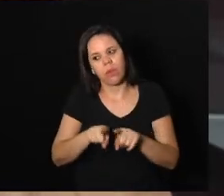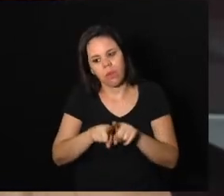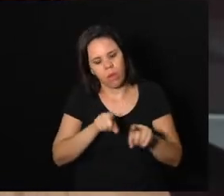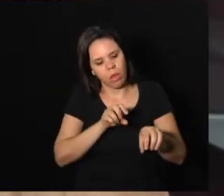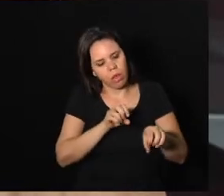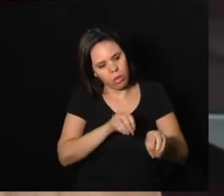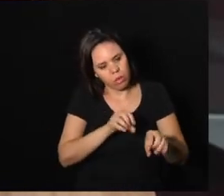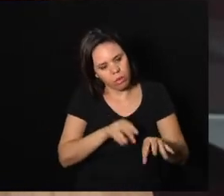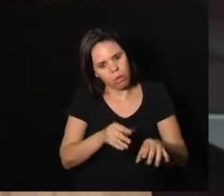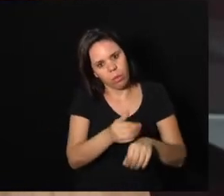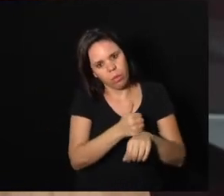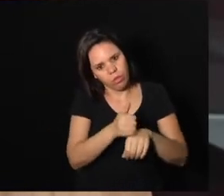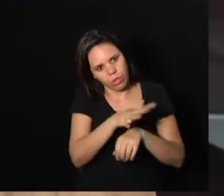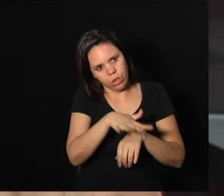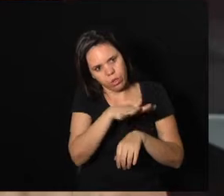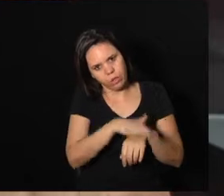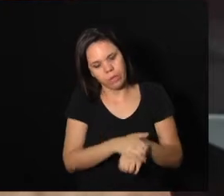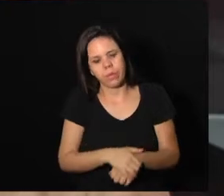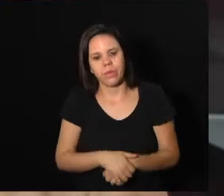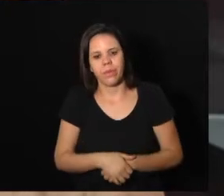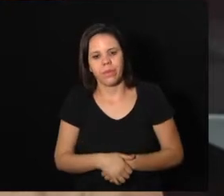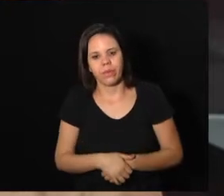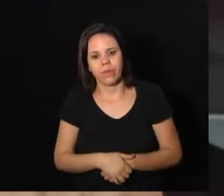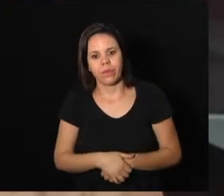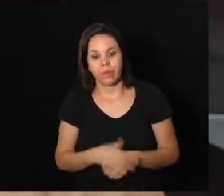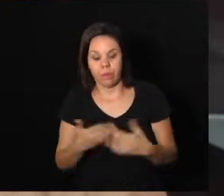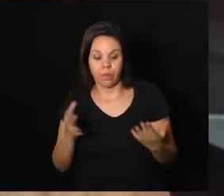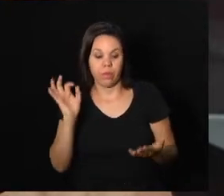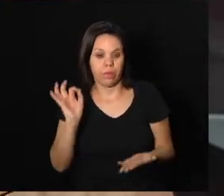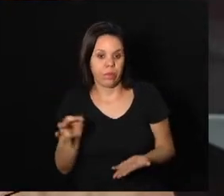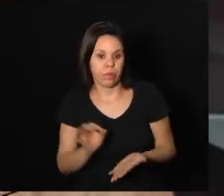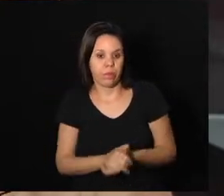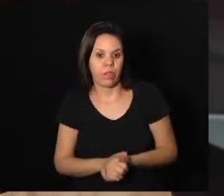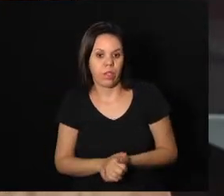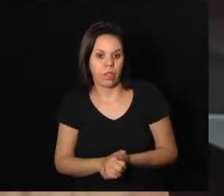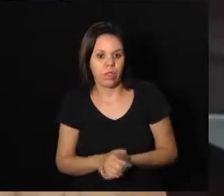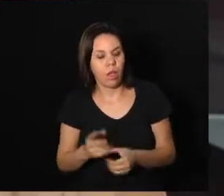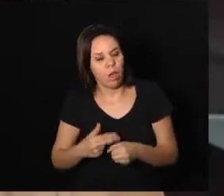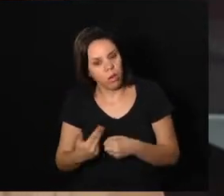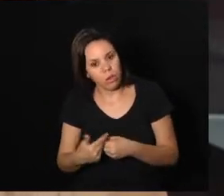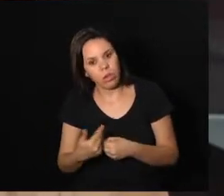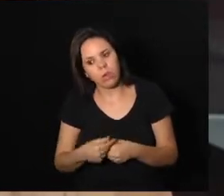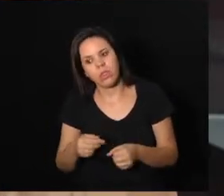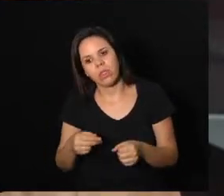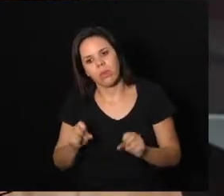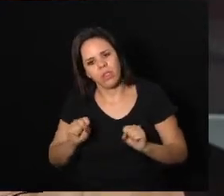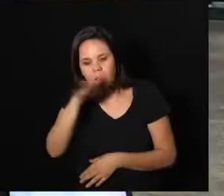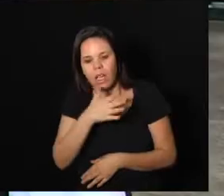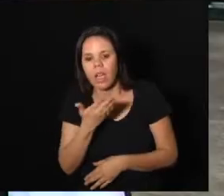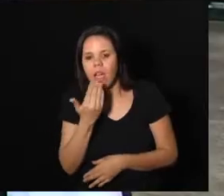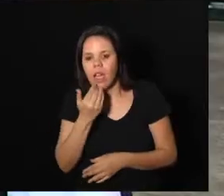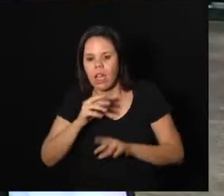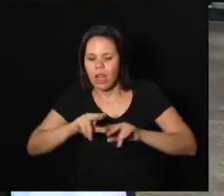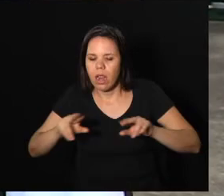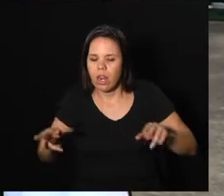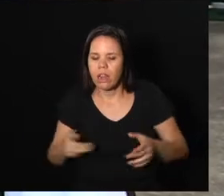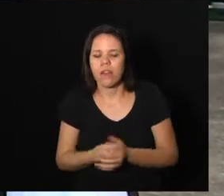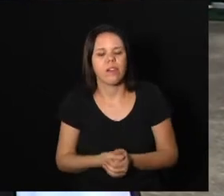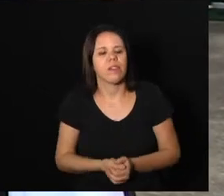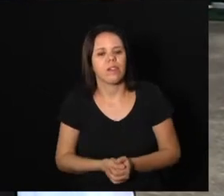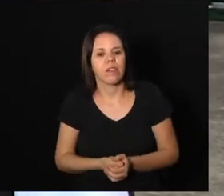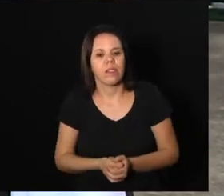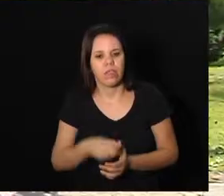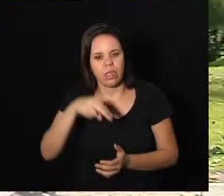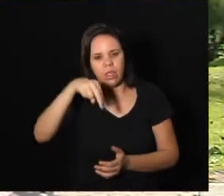formação na área profissional. Com certeza a Unicamp busca e trabalha diariamente para essa excelência, né? A Nicole